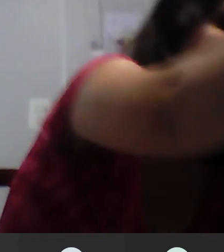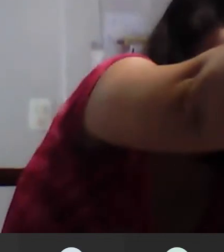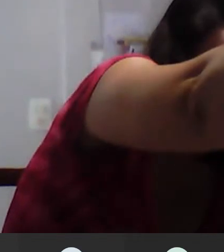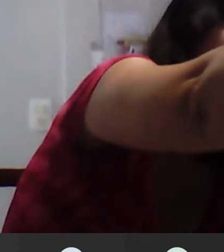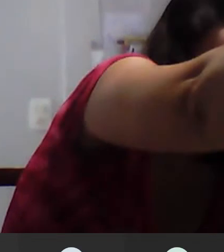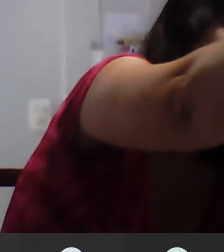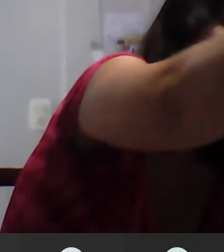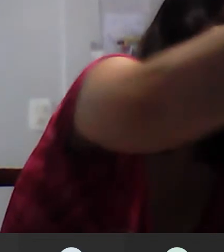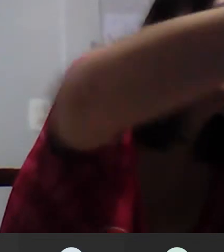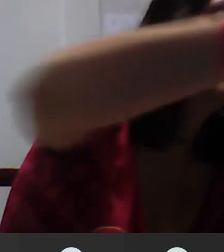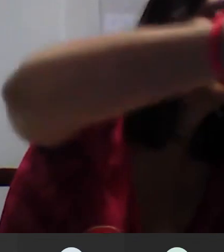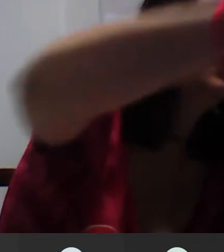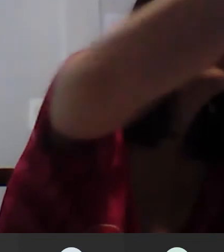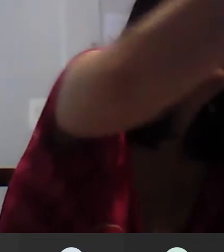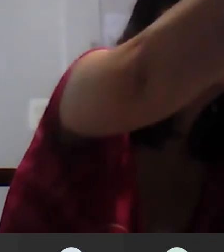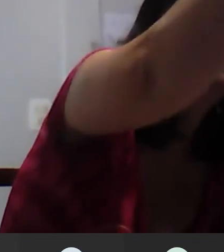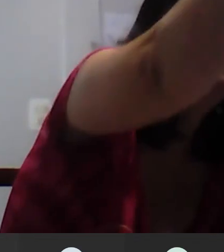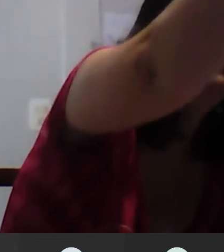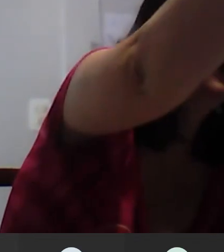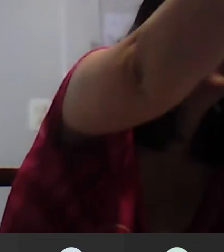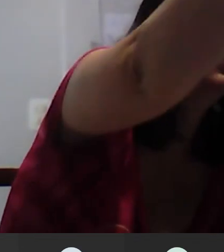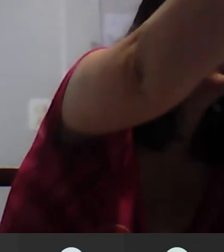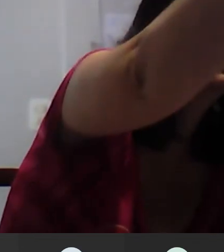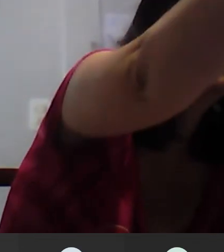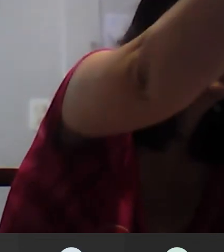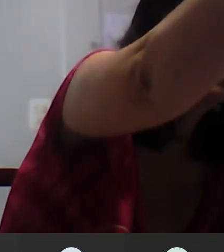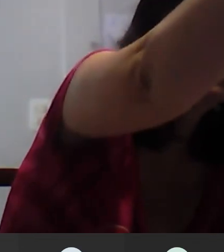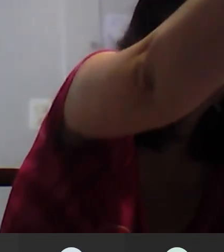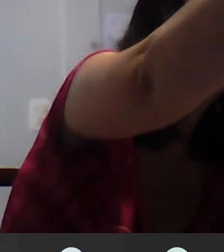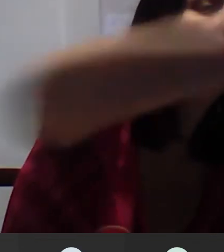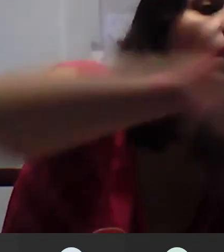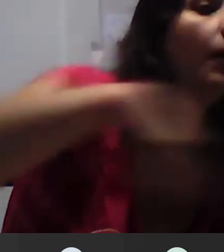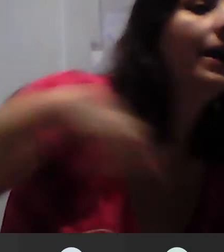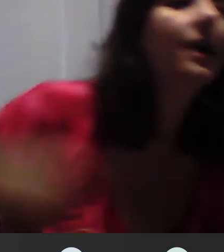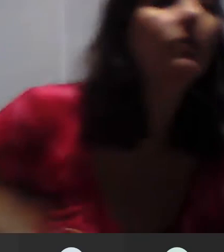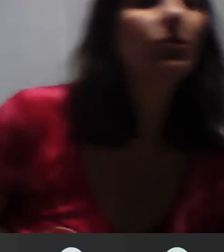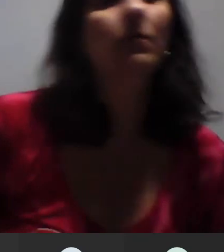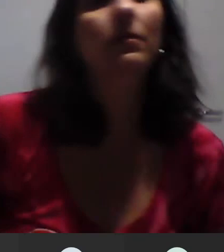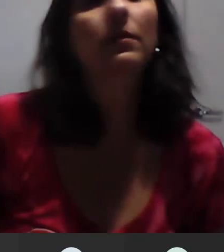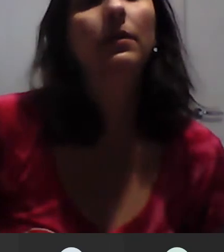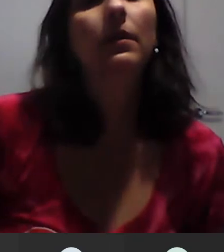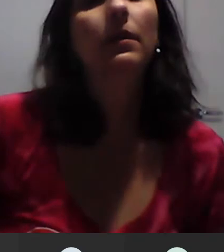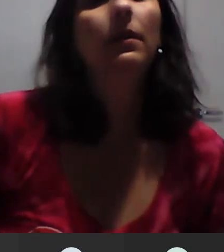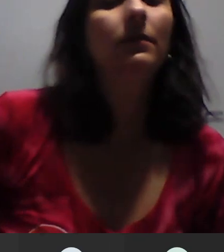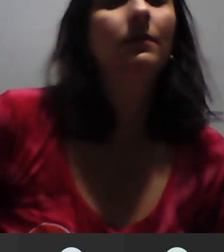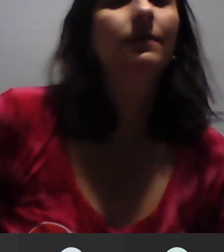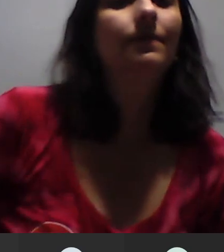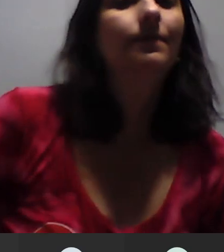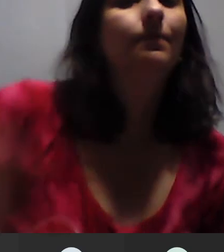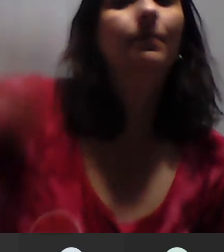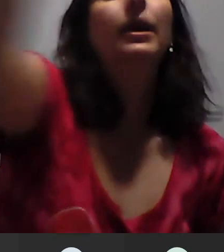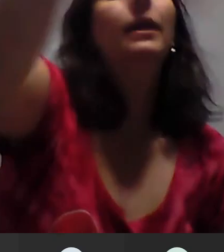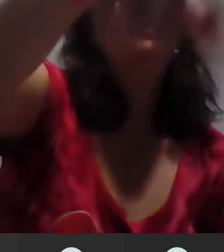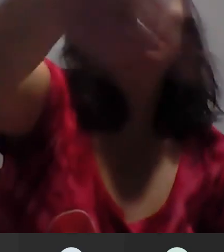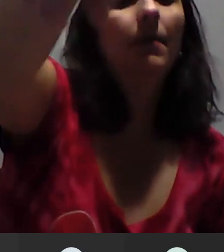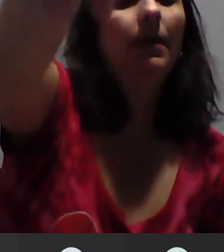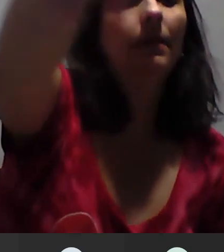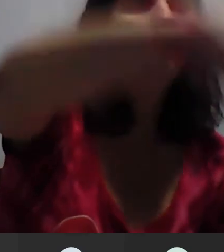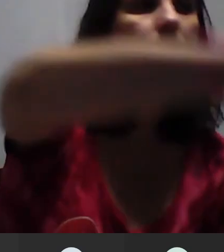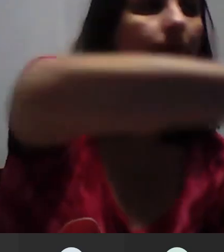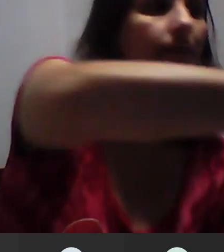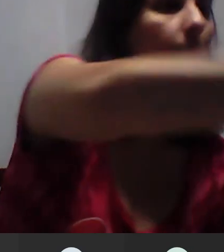alteração físico-química que vá levar esse óleo a produzir, né, um óleo trans, uma gordura